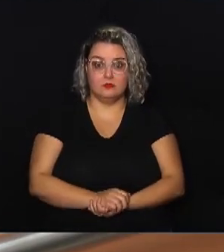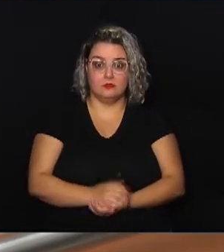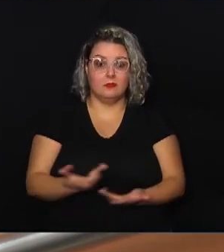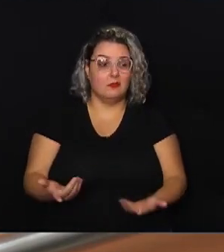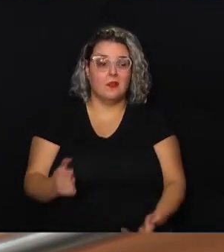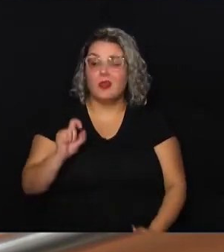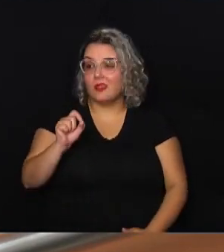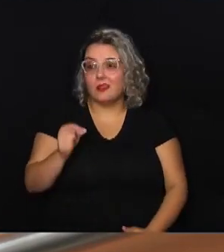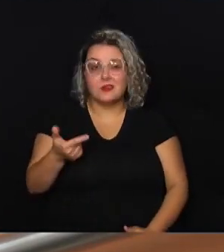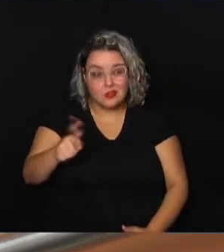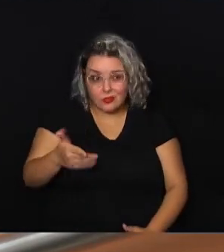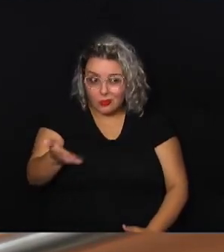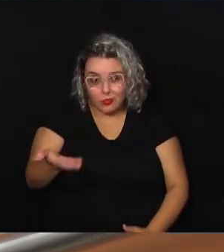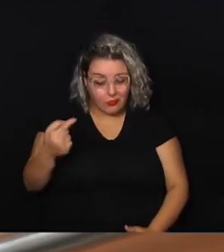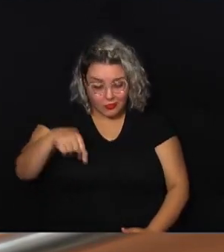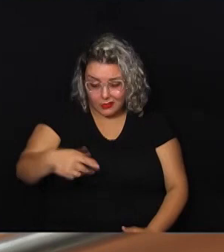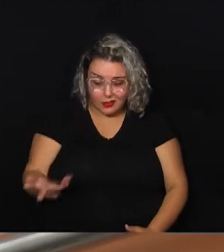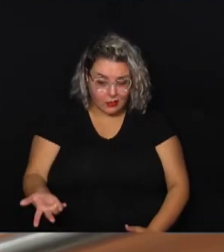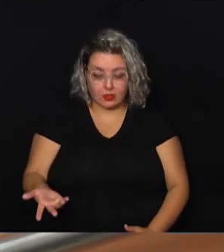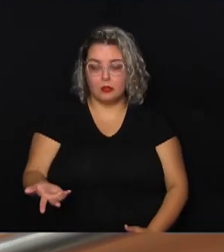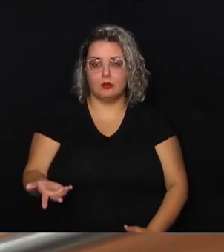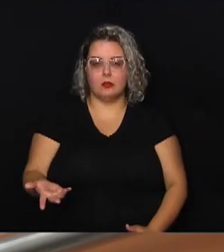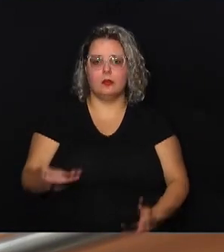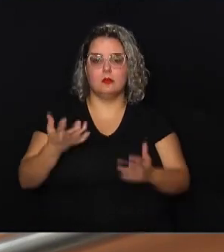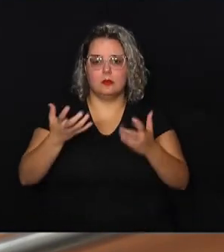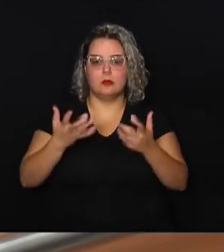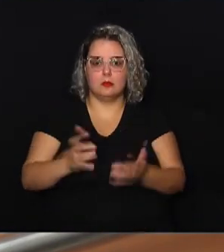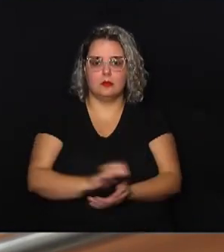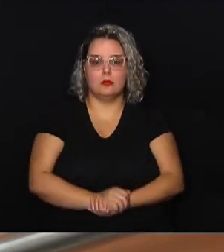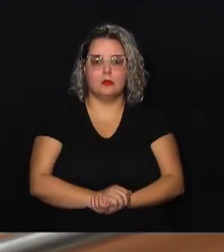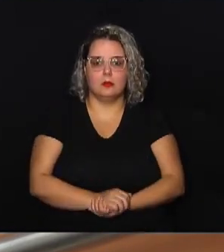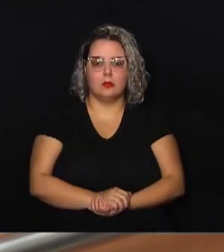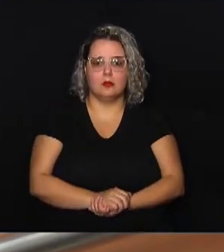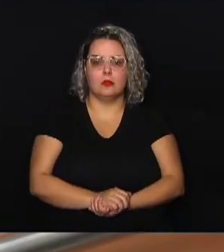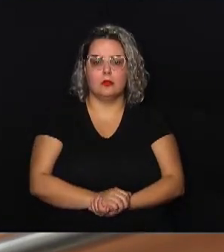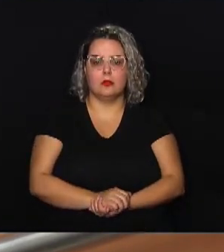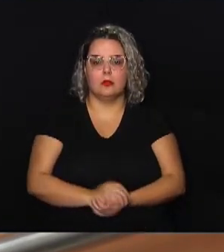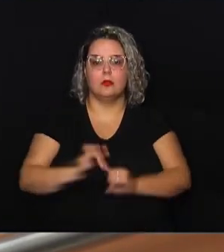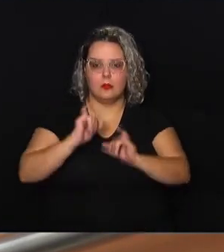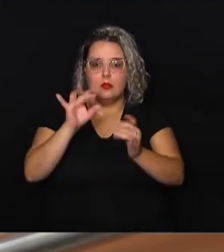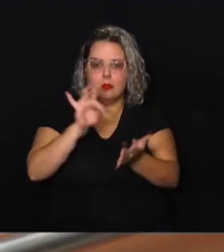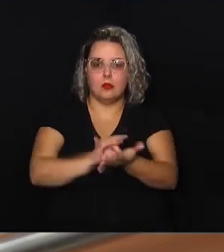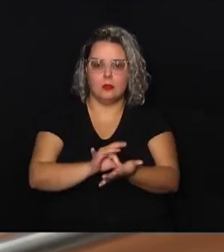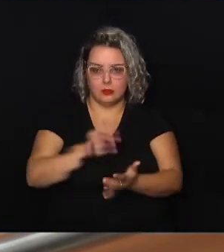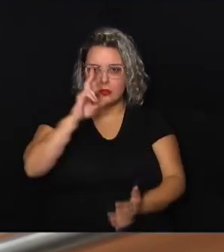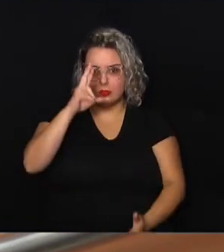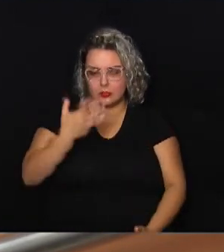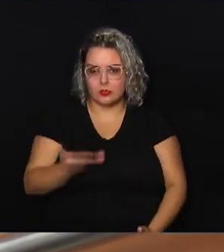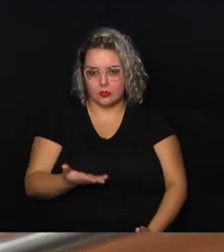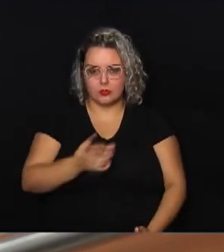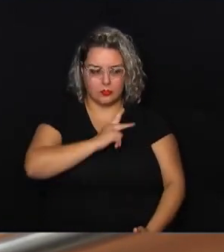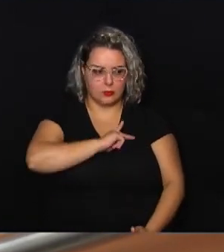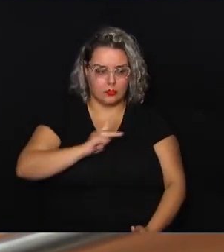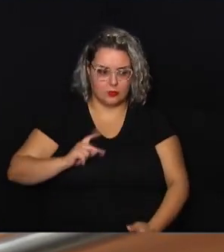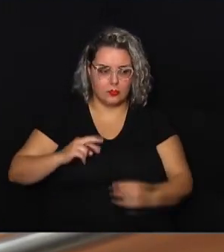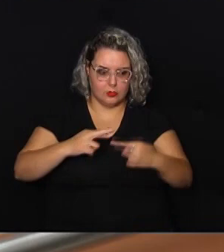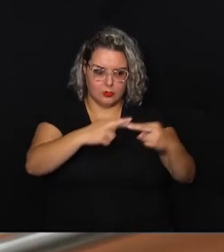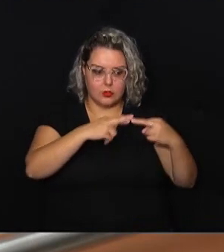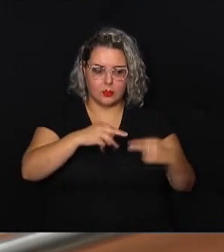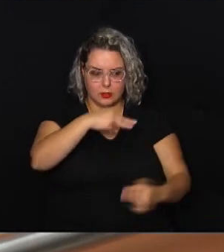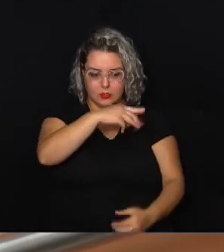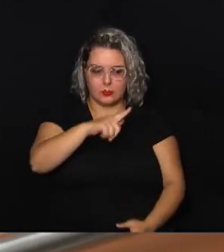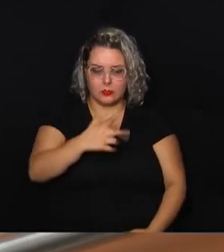está fazendo aqui? Né? Então, eu gostaria de uma posição oficial do senhor, como presidente do